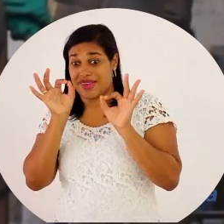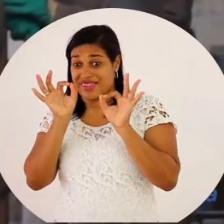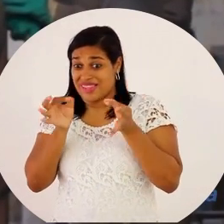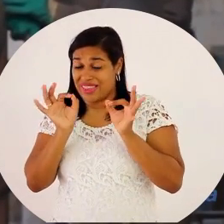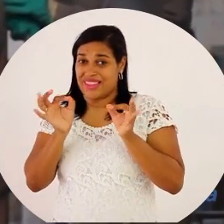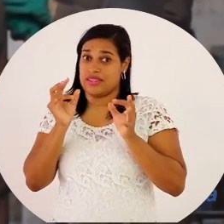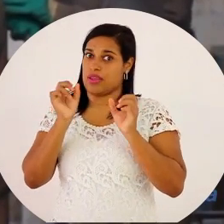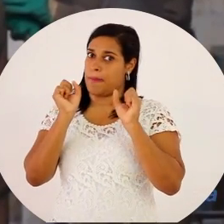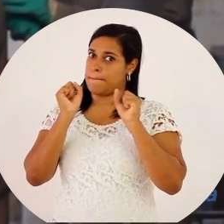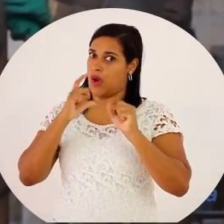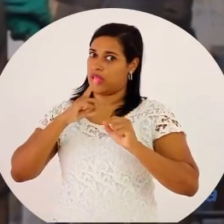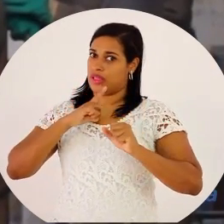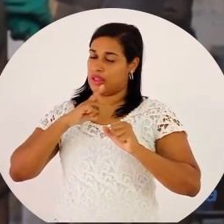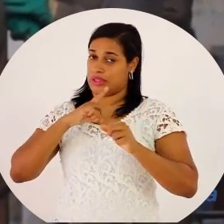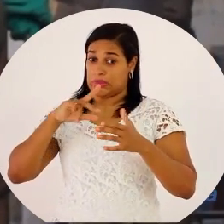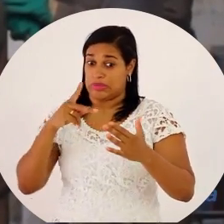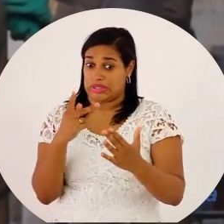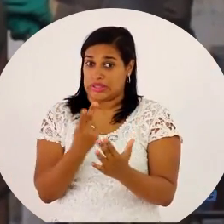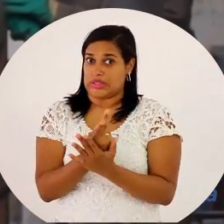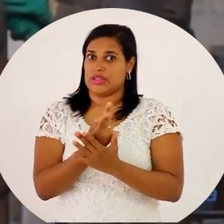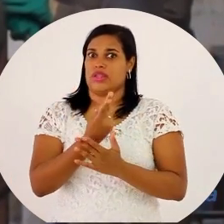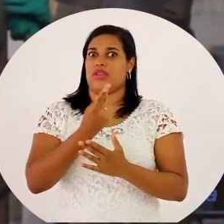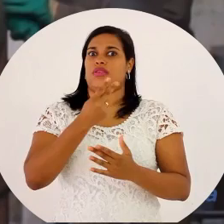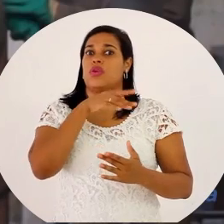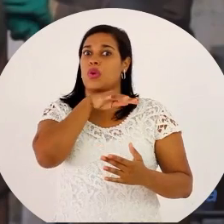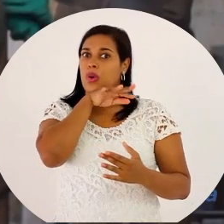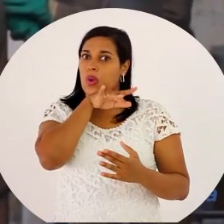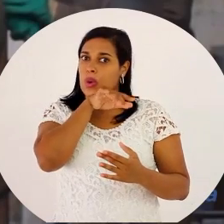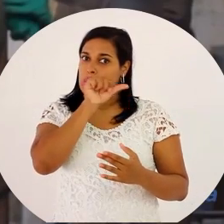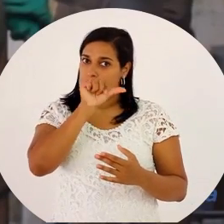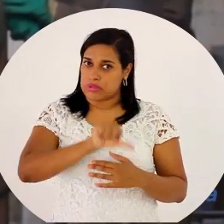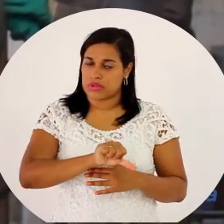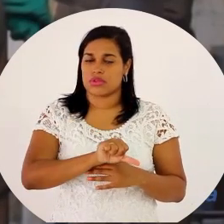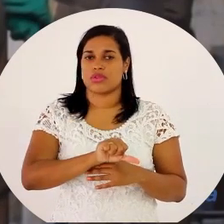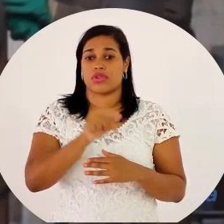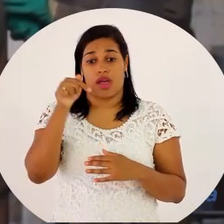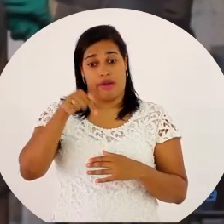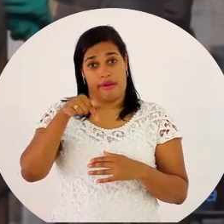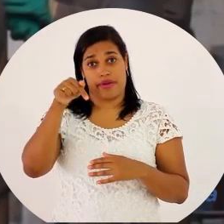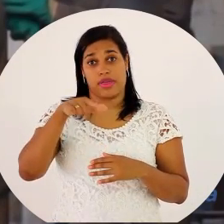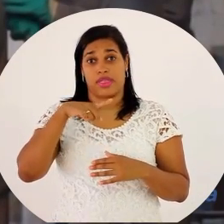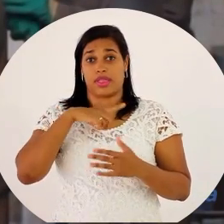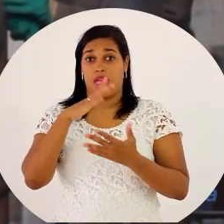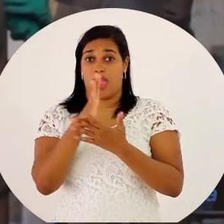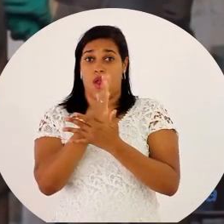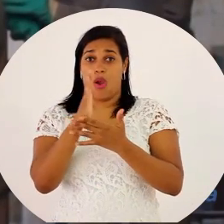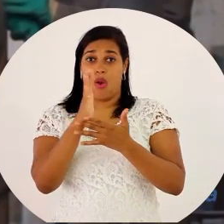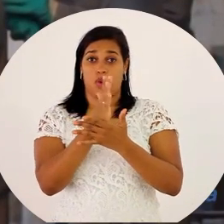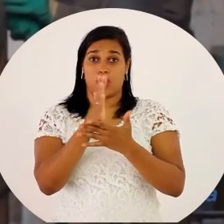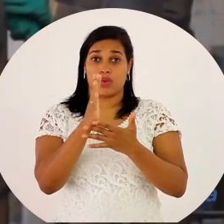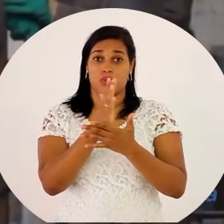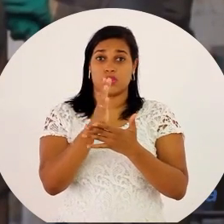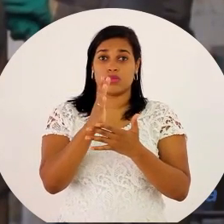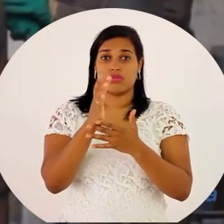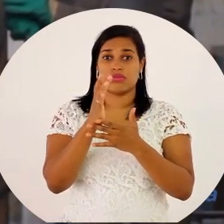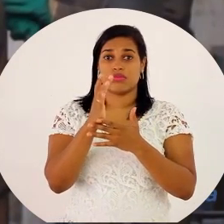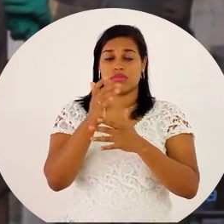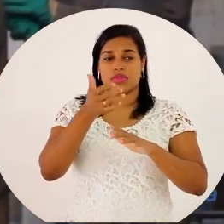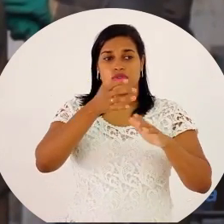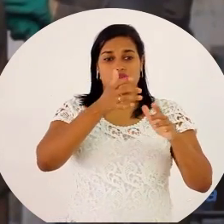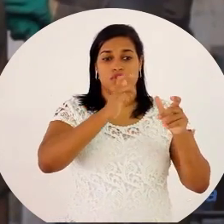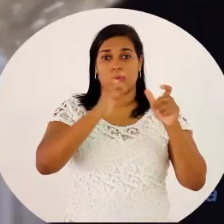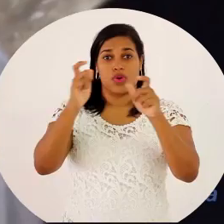de um acidente maior. Por exemplo, aqui na betoneira, aqui a gente tem as partes móveis, que ela está protegida. Então há um